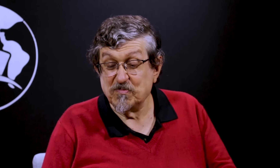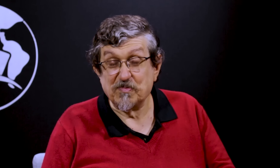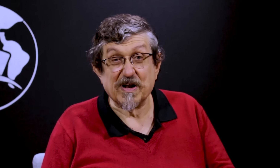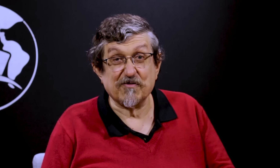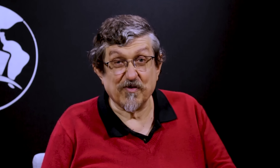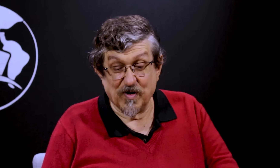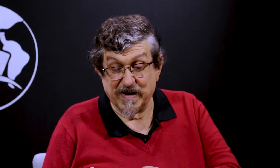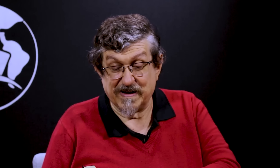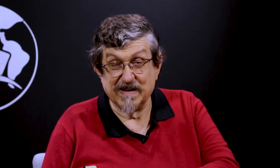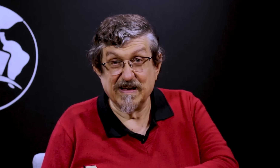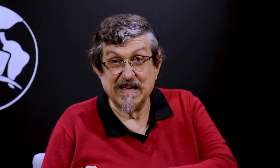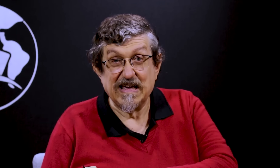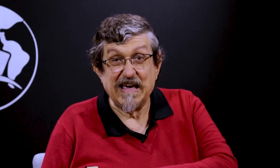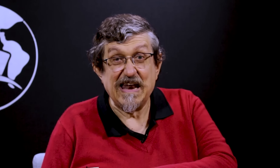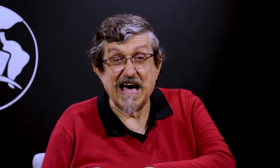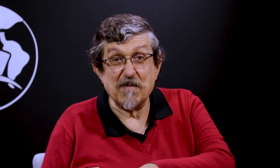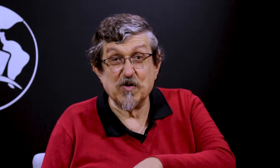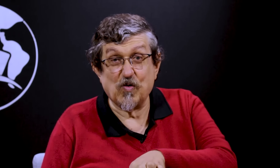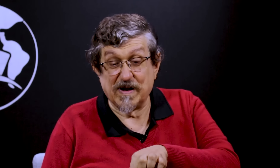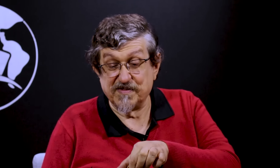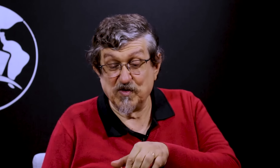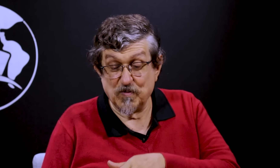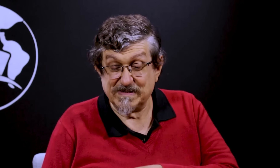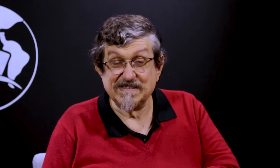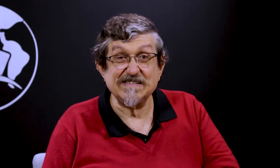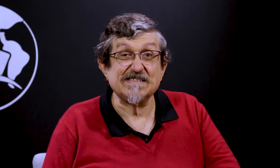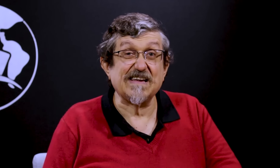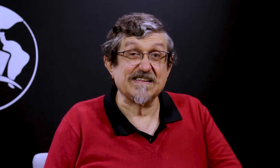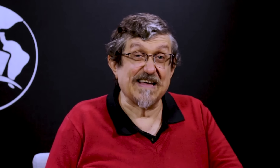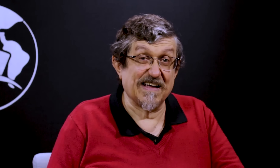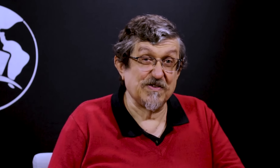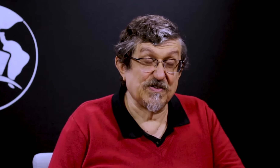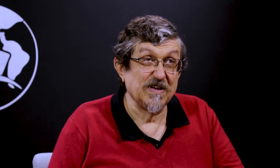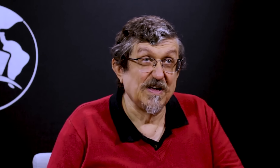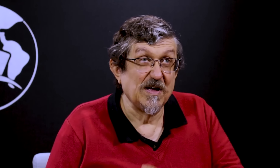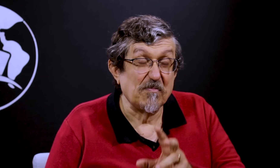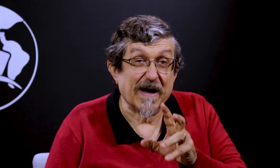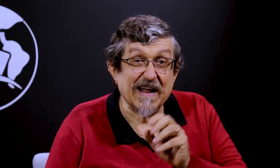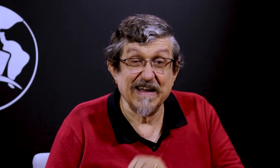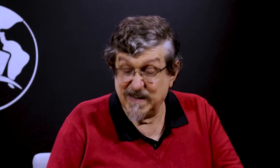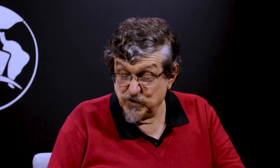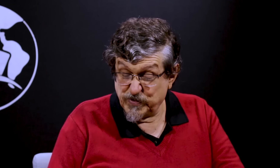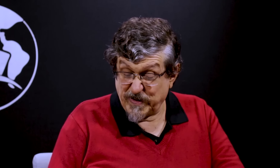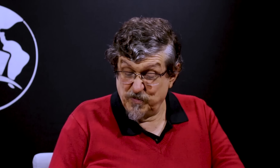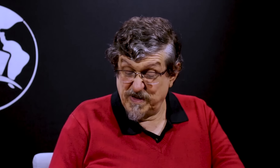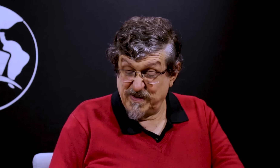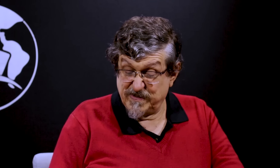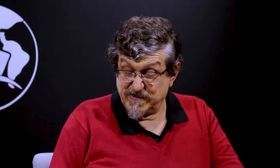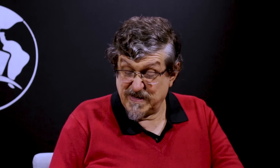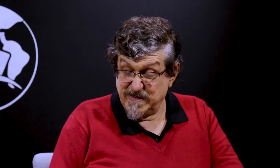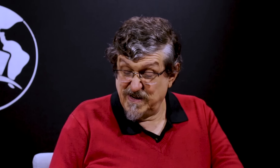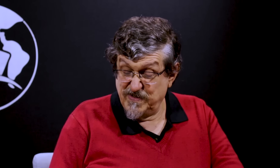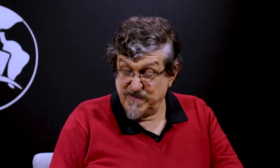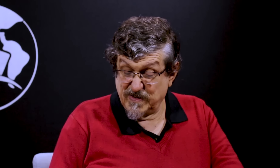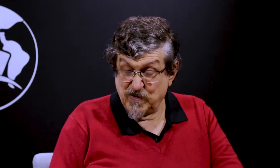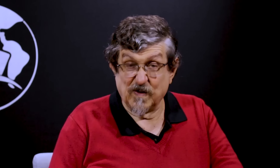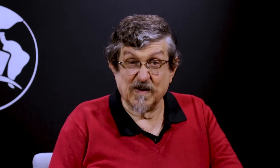temor para fora. Ele abre o coração numa sinceridade paralela do salmista. E ele diz